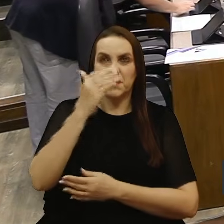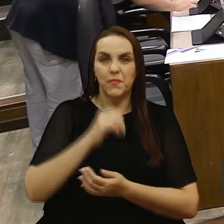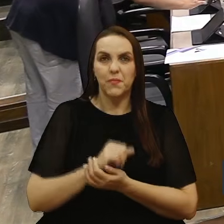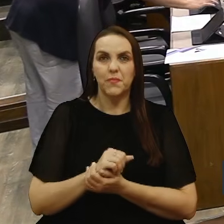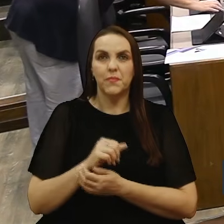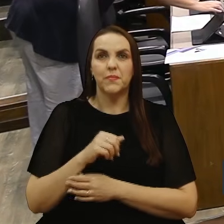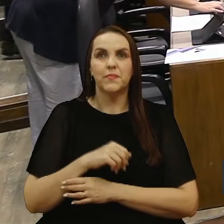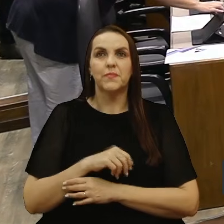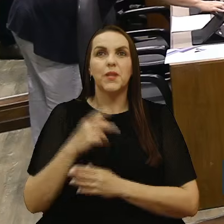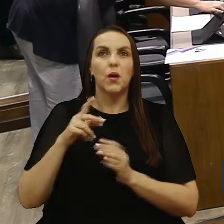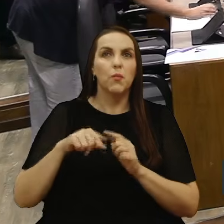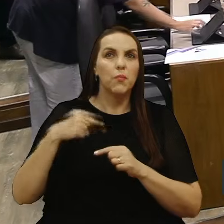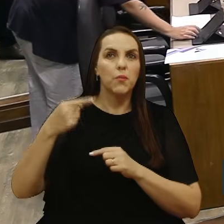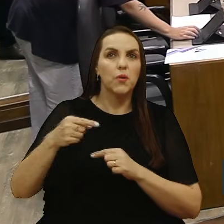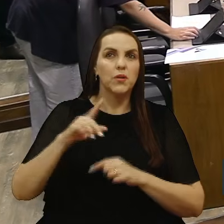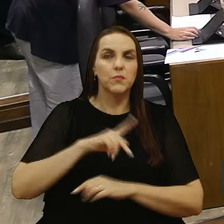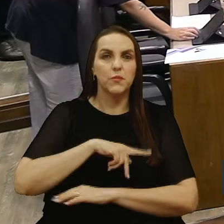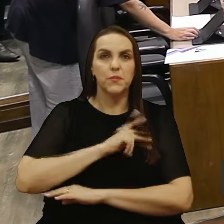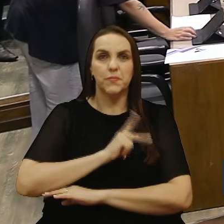Pedro Rodrigues.